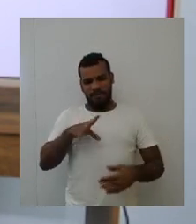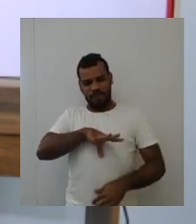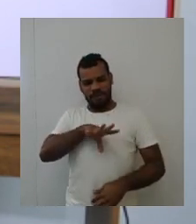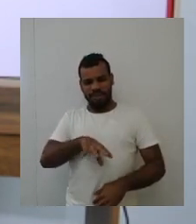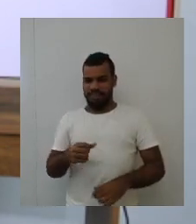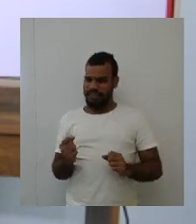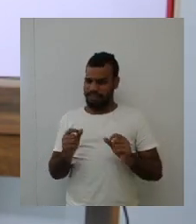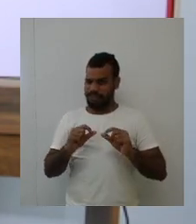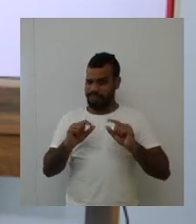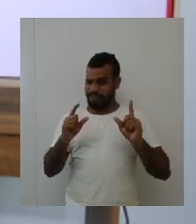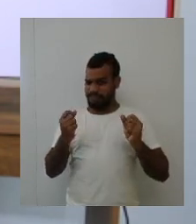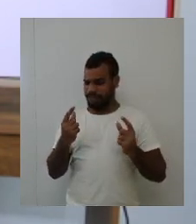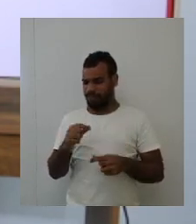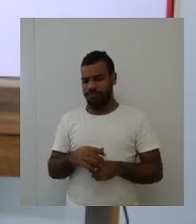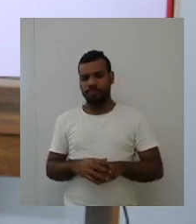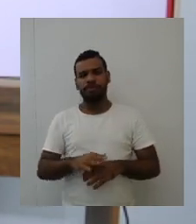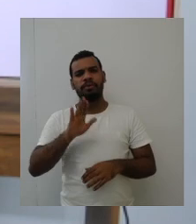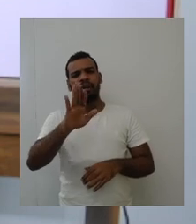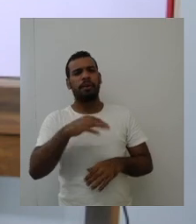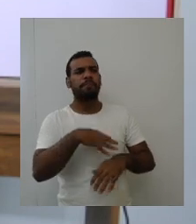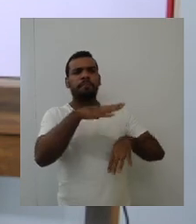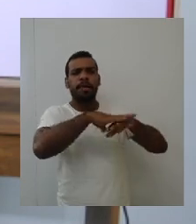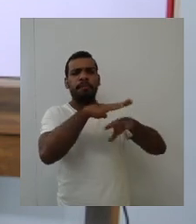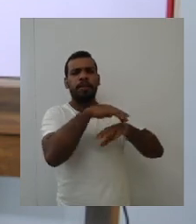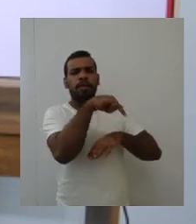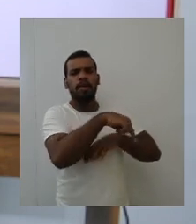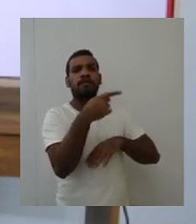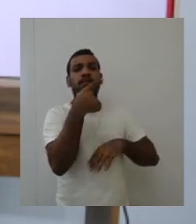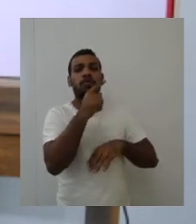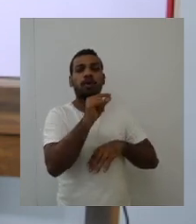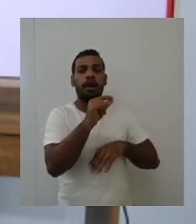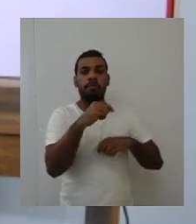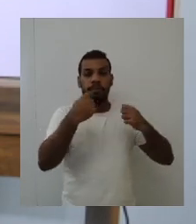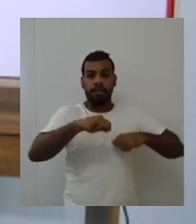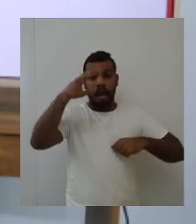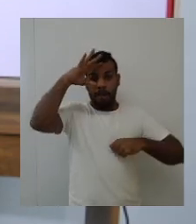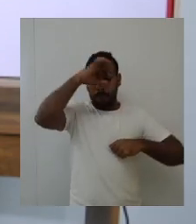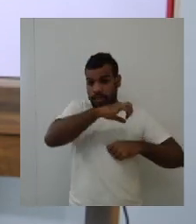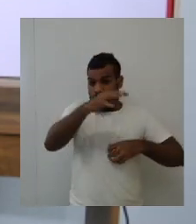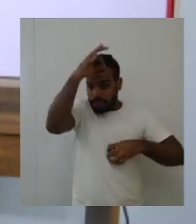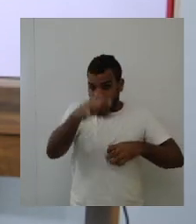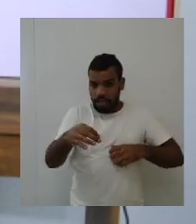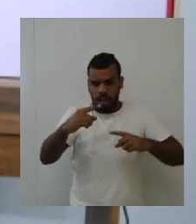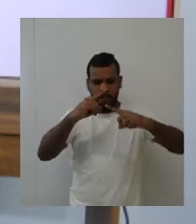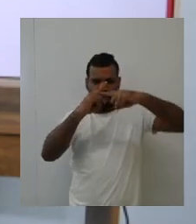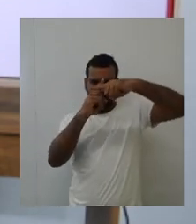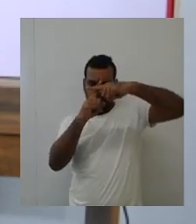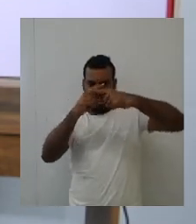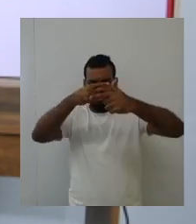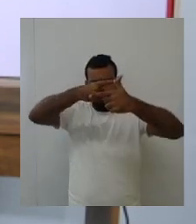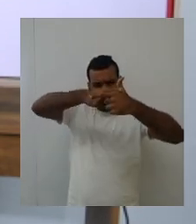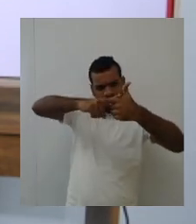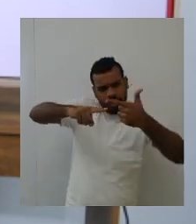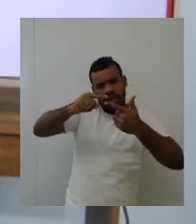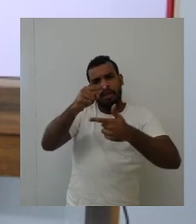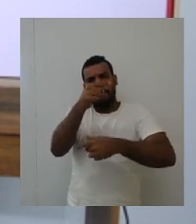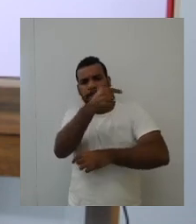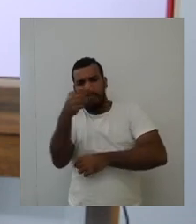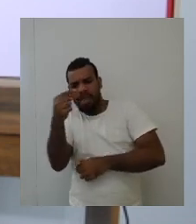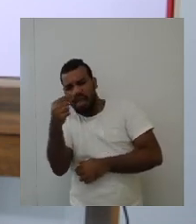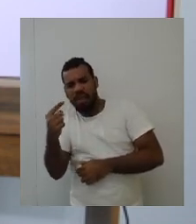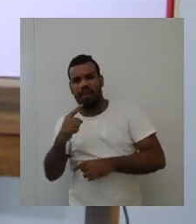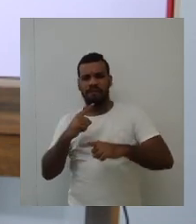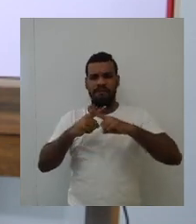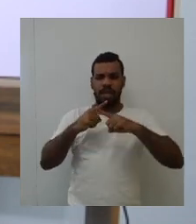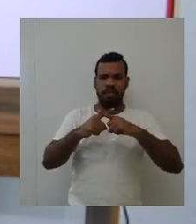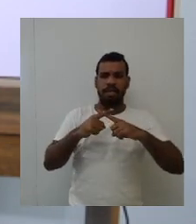coisa meio... Mas o que é que se diz na matemática? Que a gente precisa aprender as 4 operações para que a gente possa aprender coisas